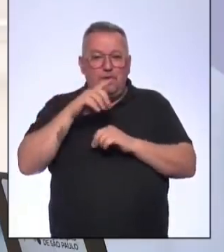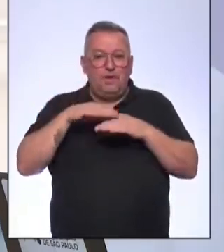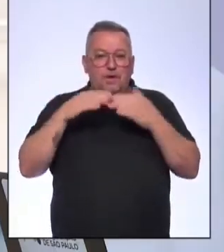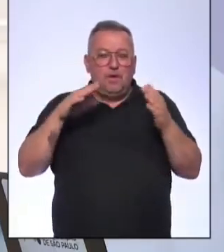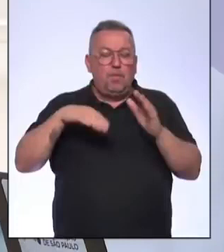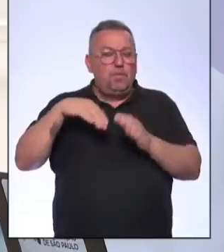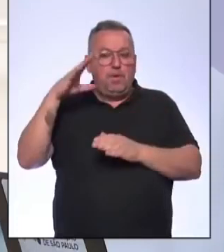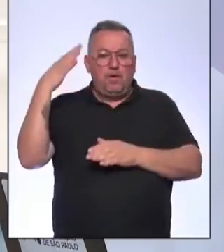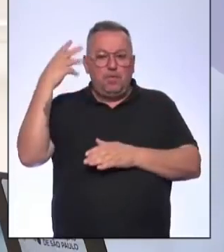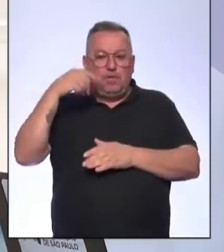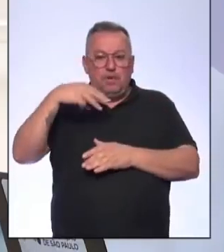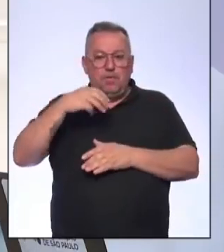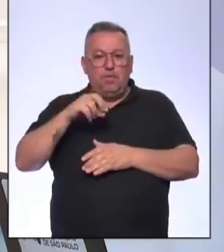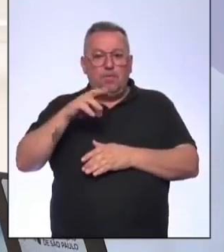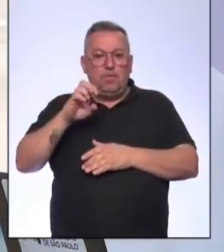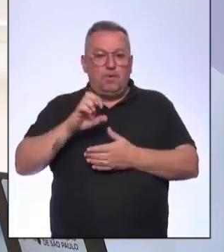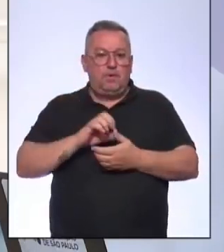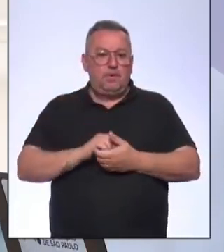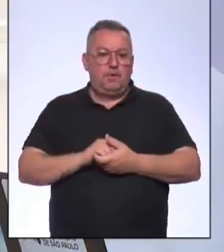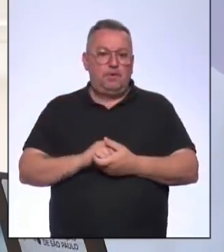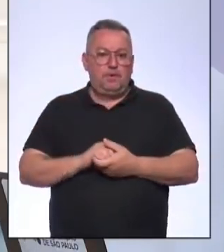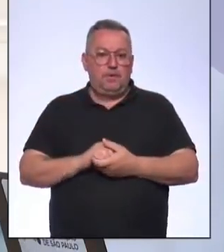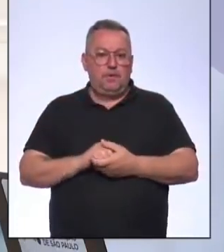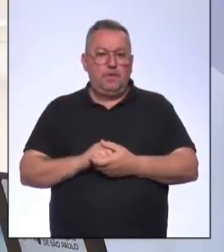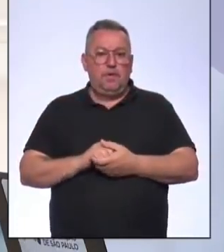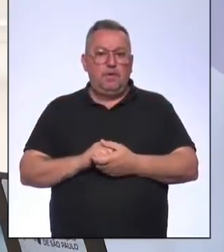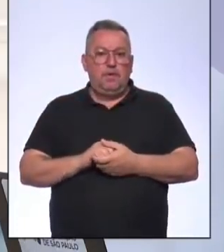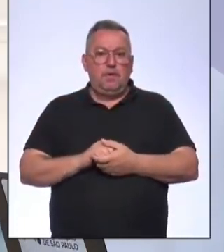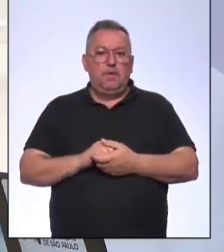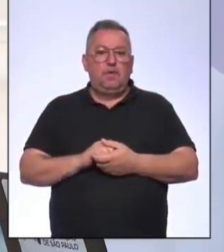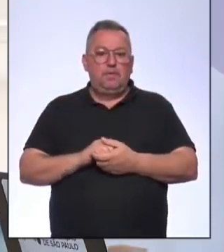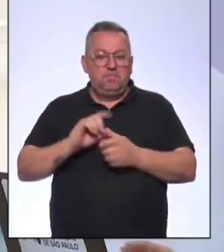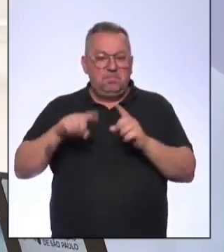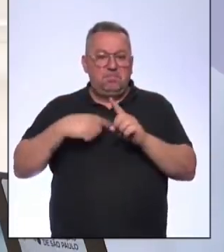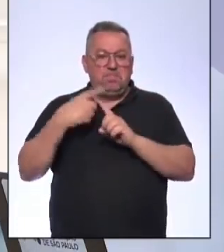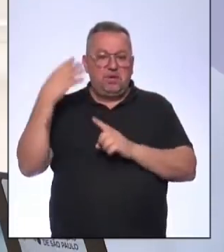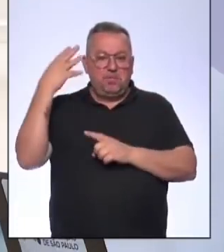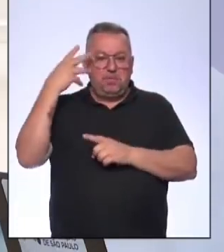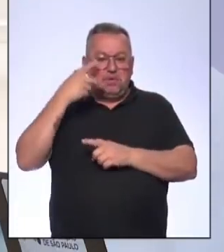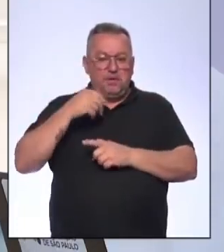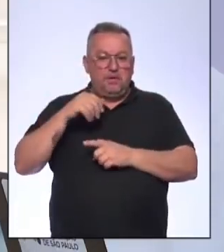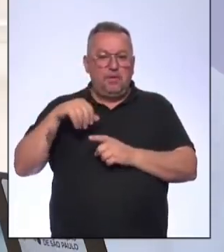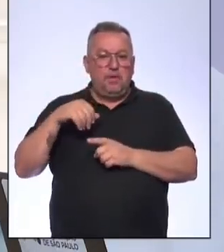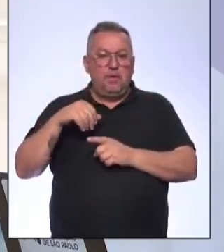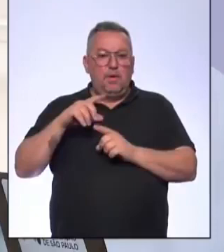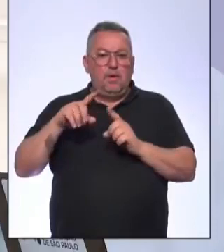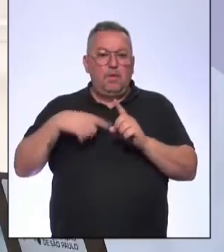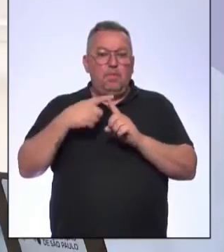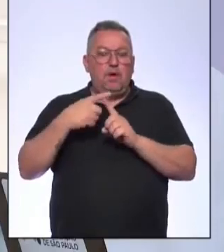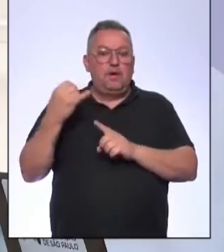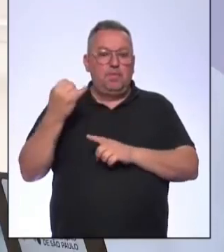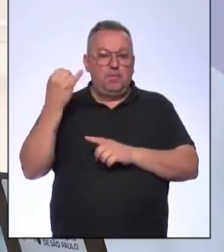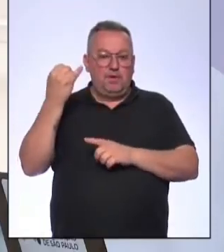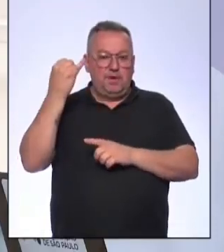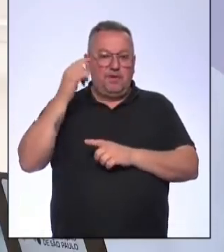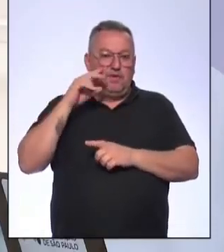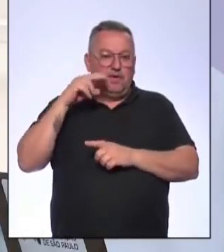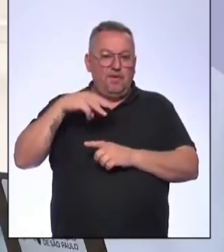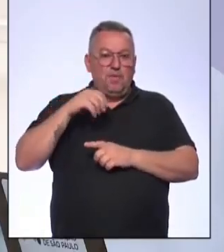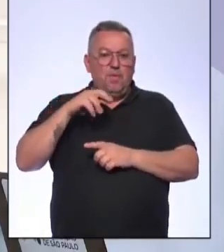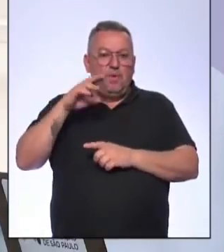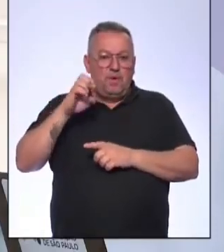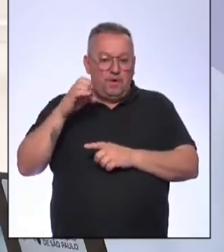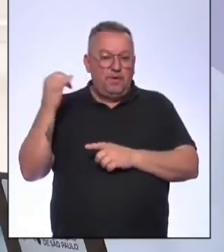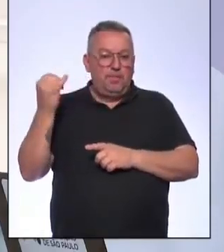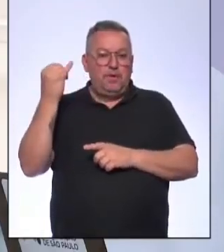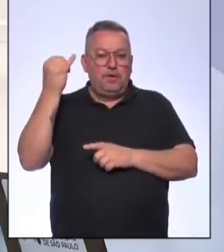mais bonito, more beautiful, mais maravilhoso, more wonderful, mais inteligente. Como é que eu falaria mais importante? Vocês já viram no texto.